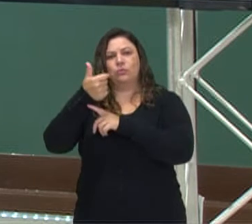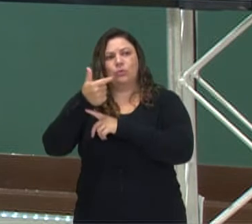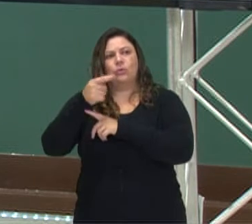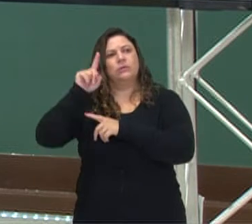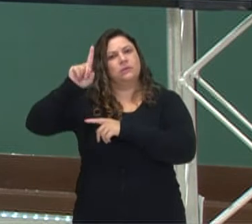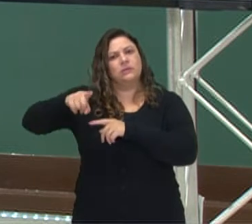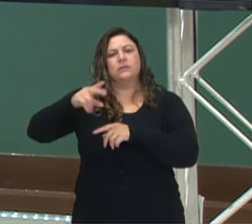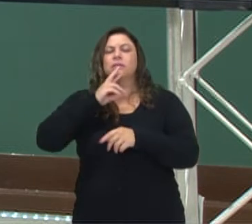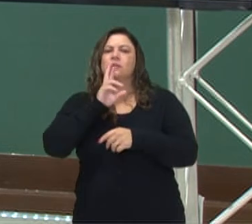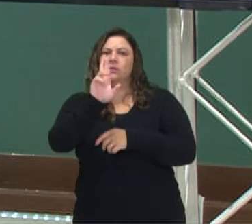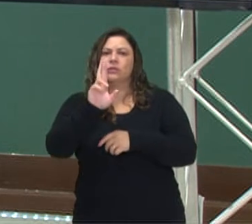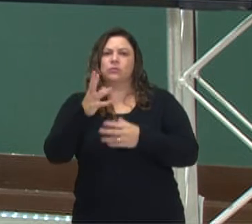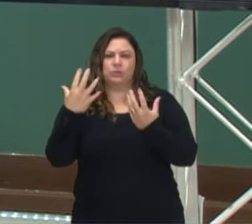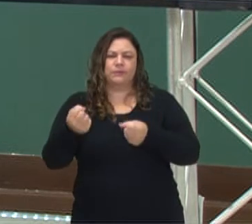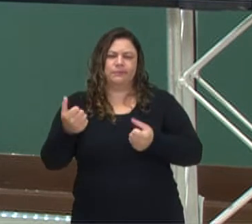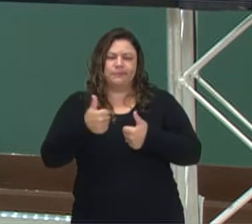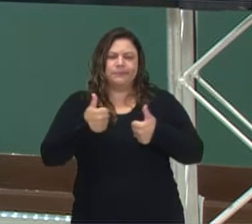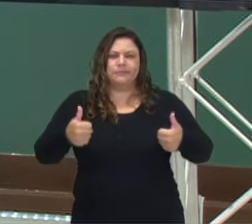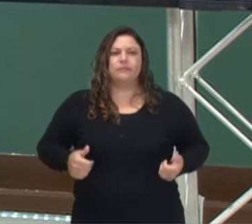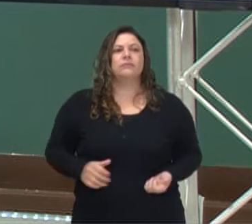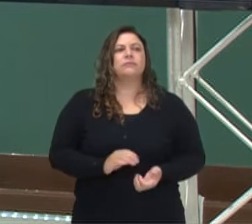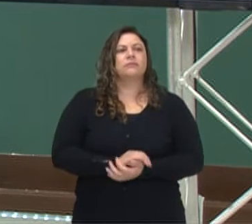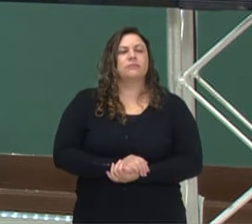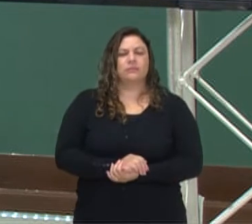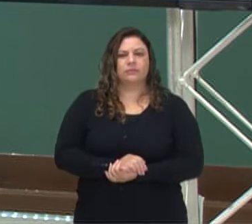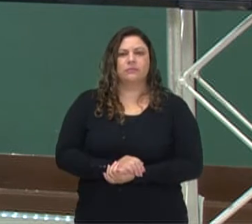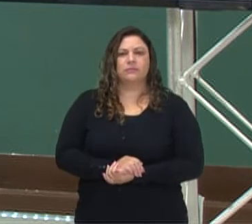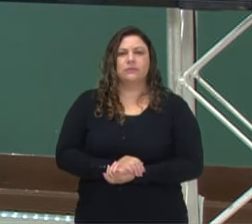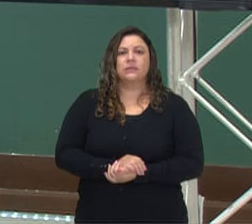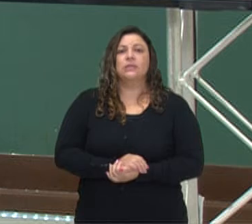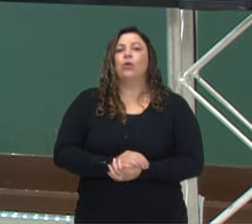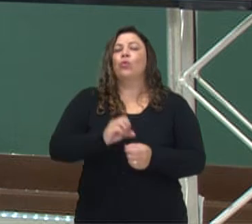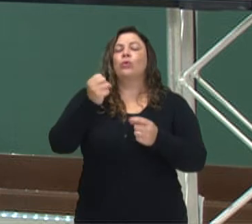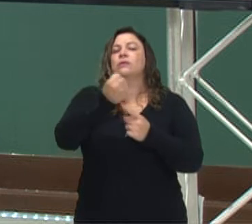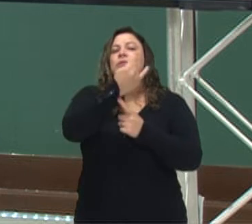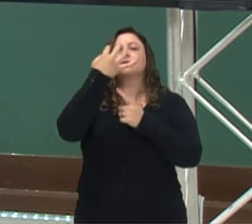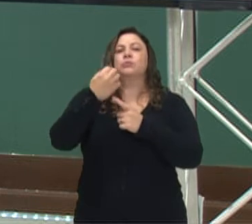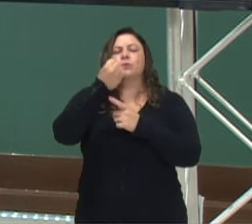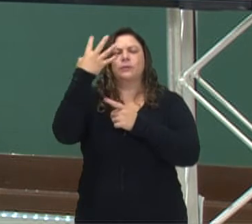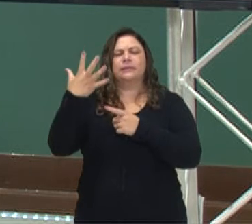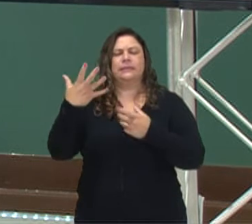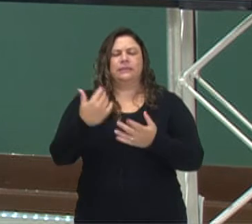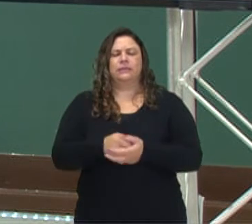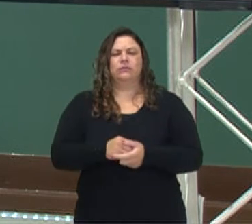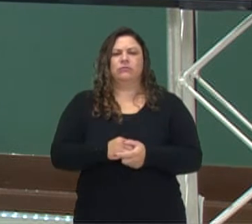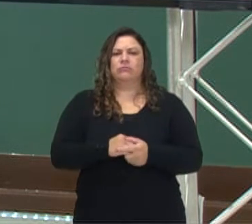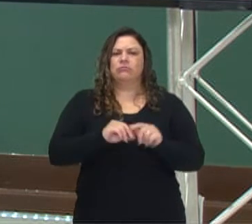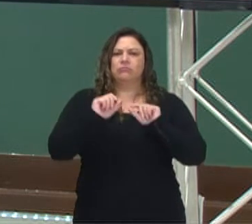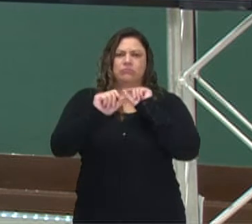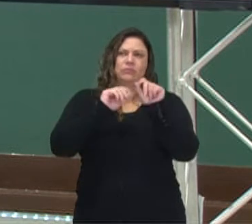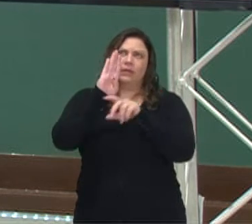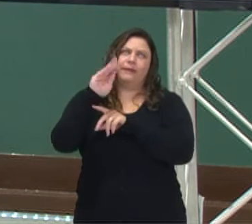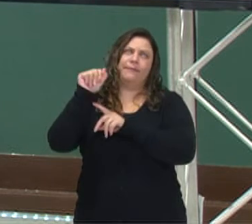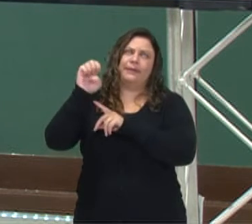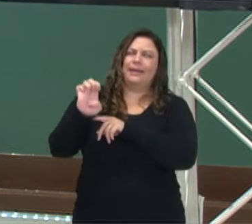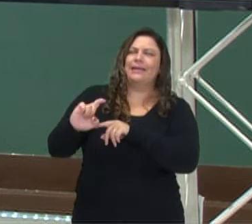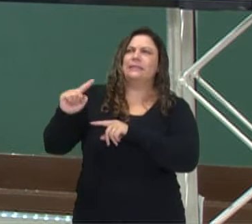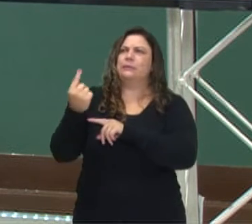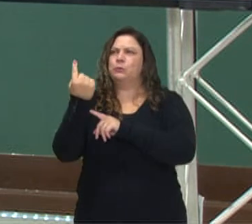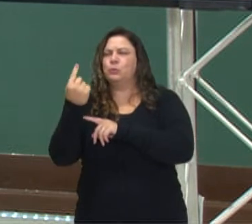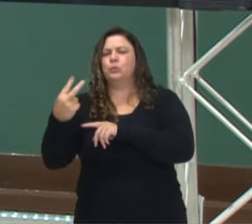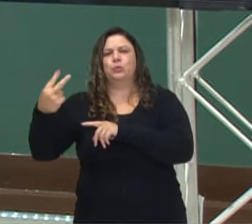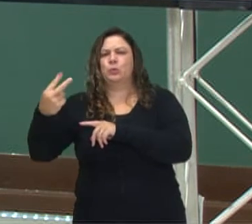aceitável, tá? Quando a potência tem um expoente muito alto, você não precisa calcular, a menos que a base seja muito pequena, tipo base 1, base